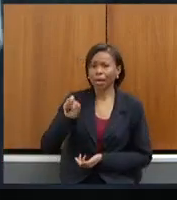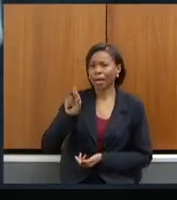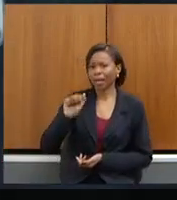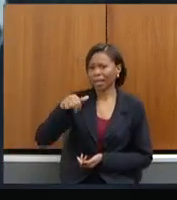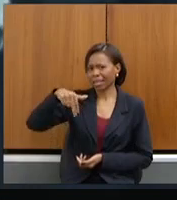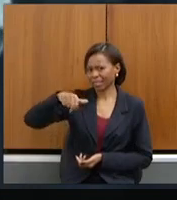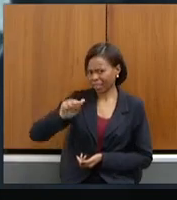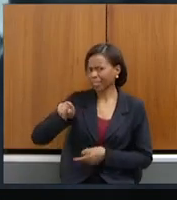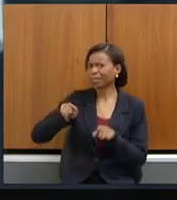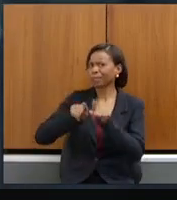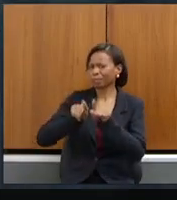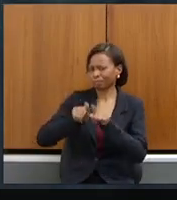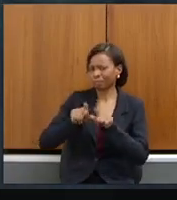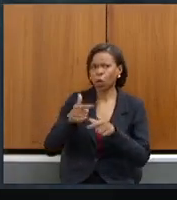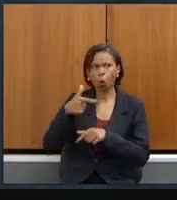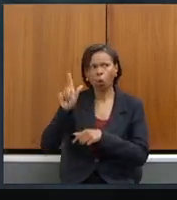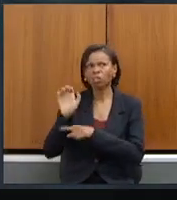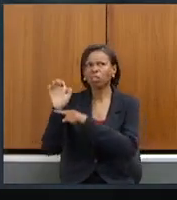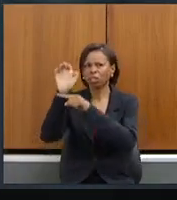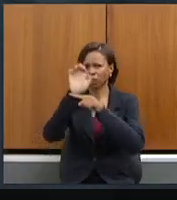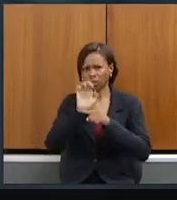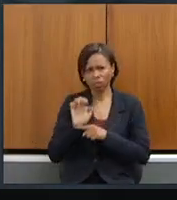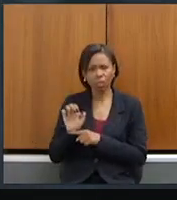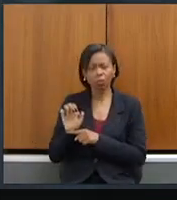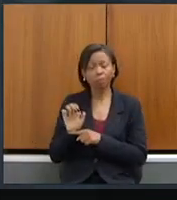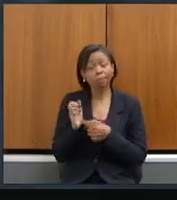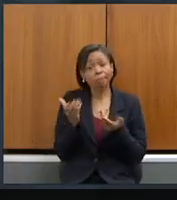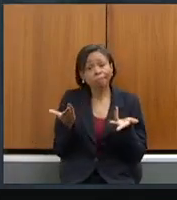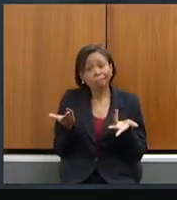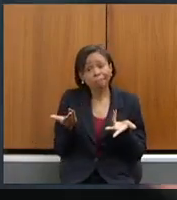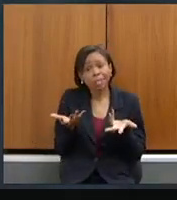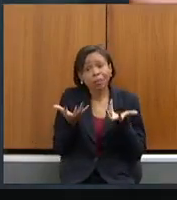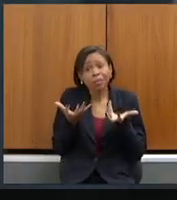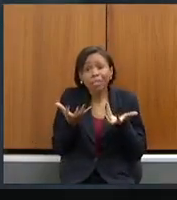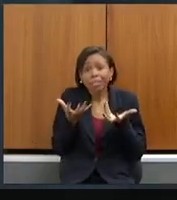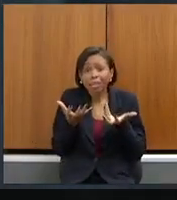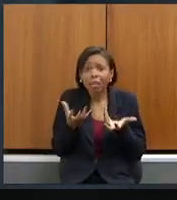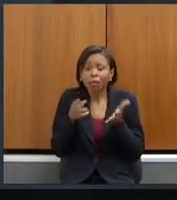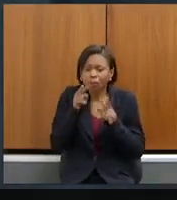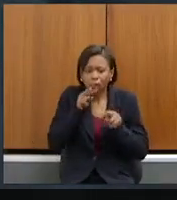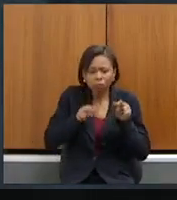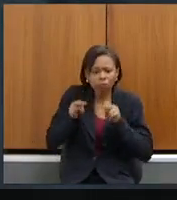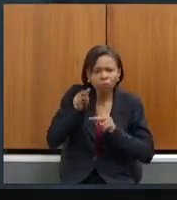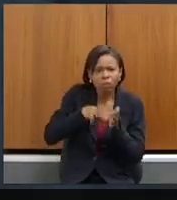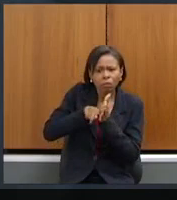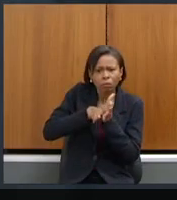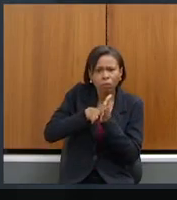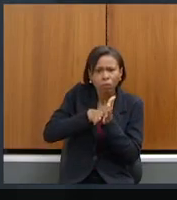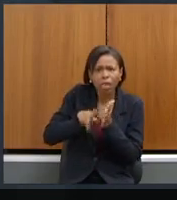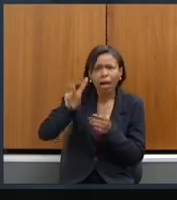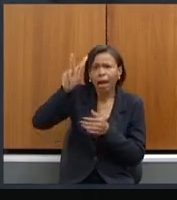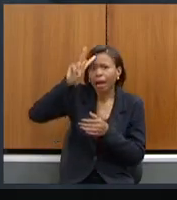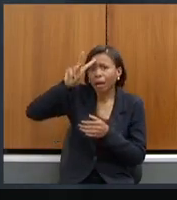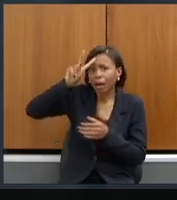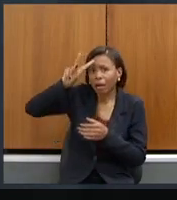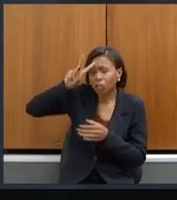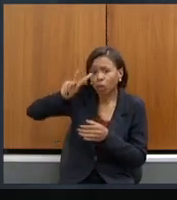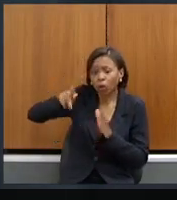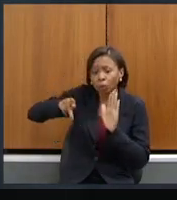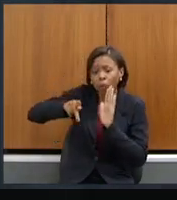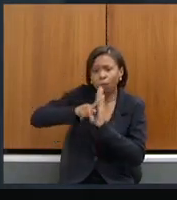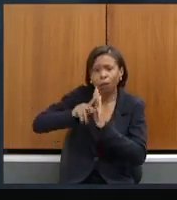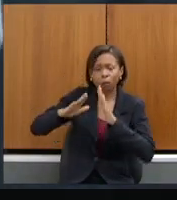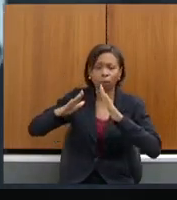outros estados brasileiros eu gostaria que analisar se bem a história do hospital onde o